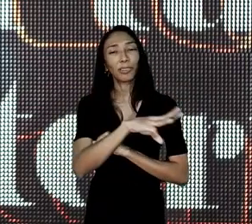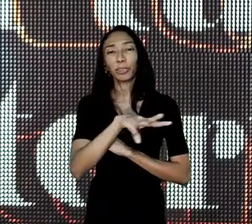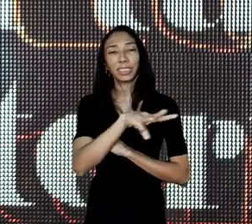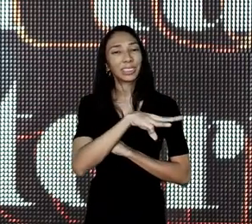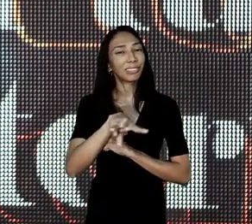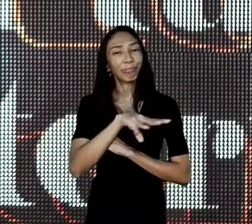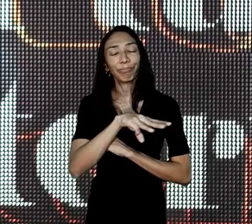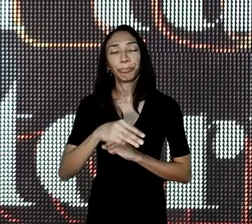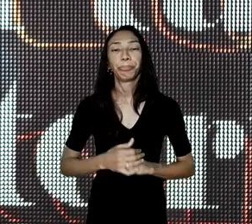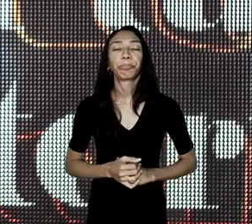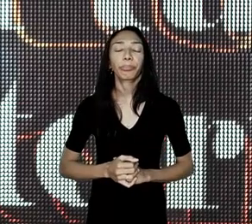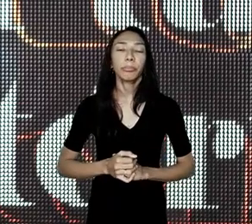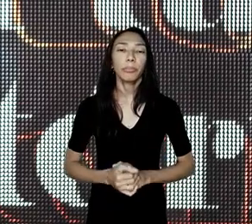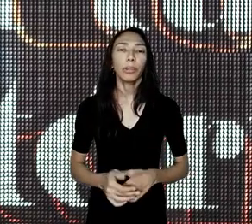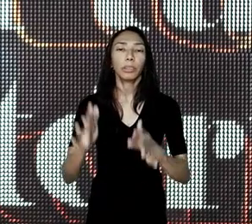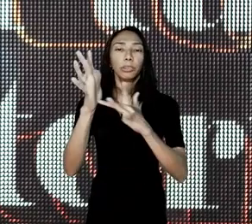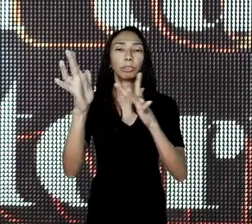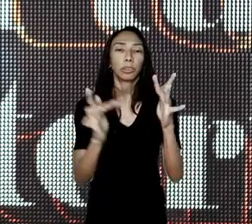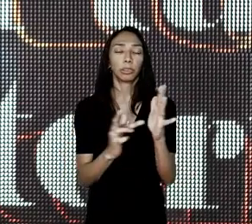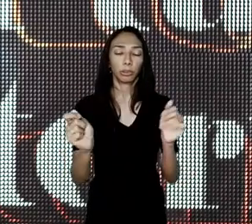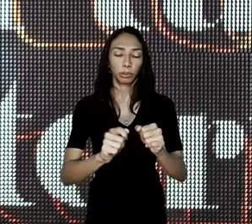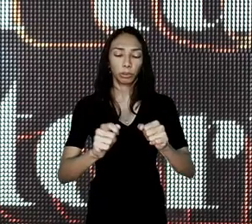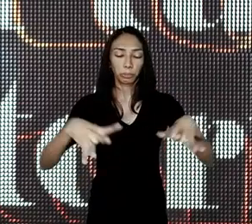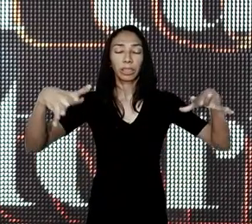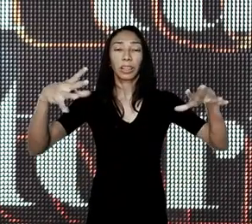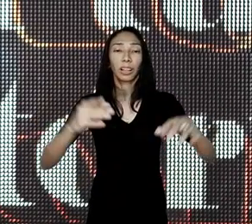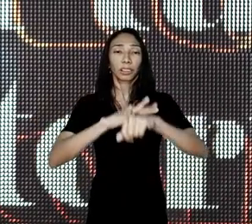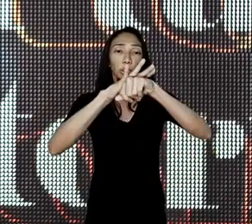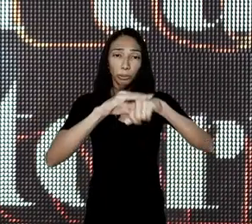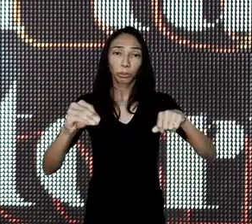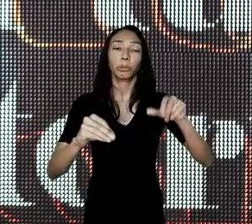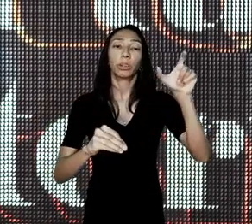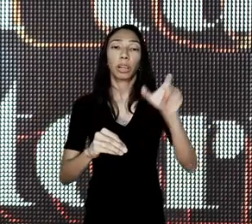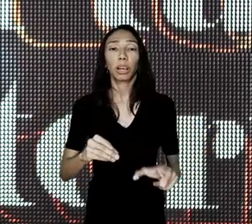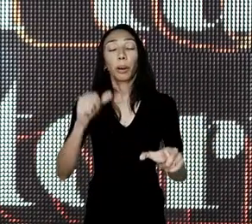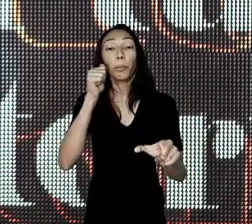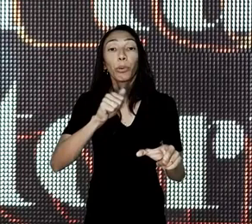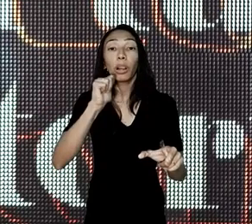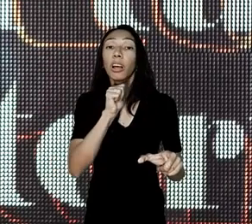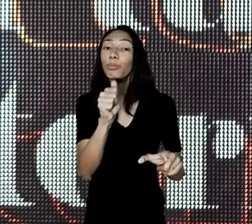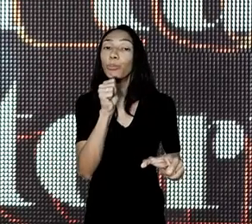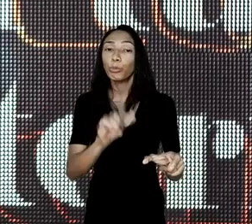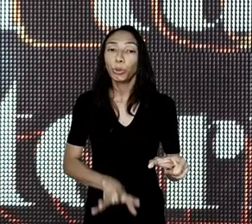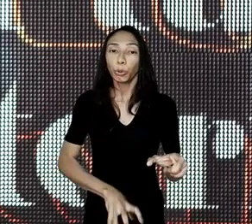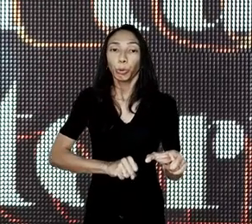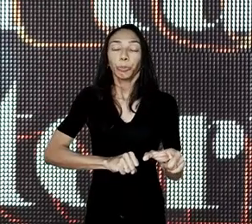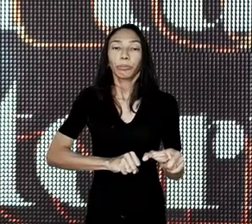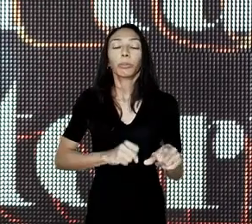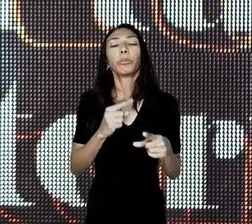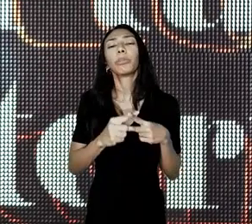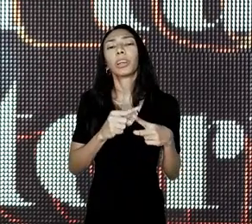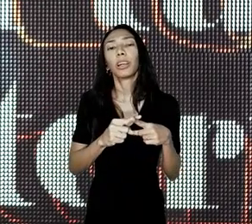Jesus então opera a cura naquela mulher e ele continua calmamente. Sabe por quê? Porque Deus